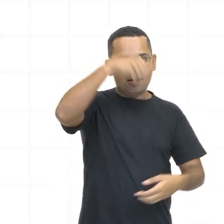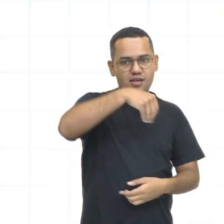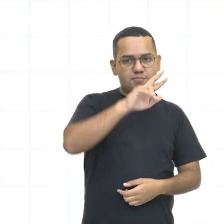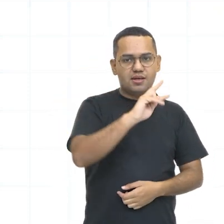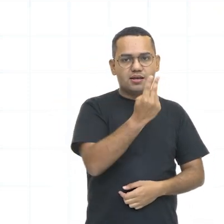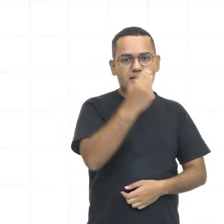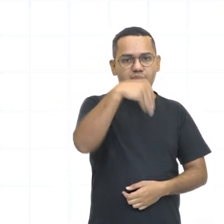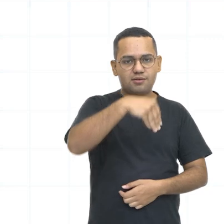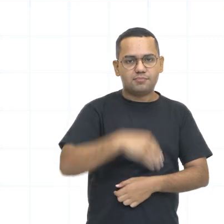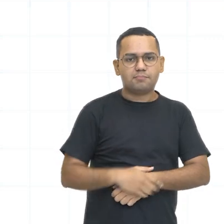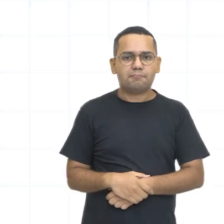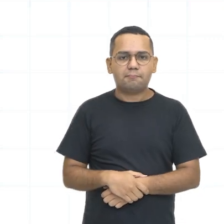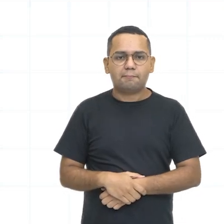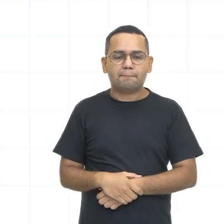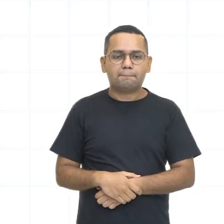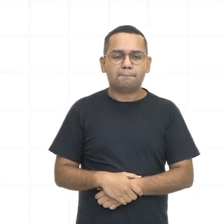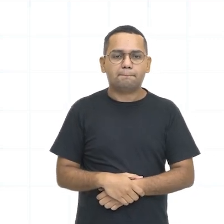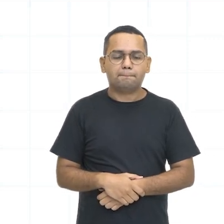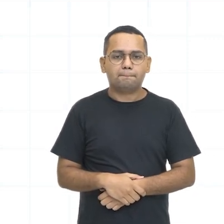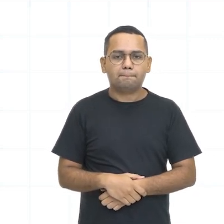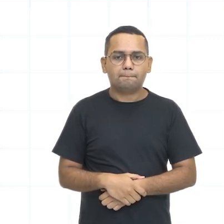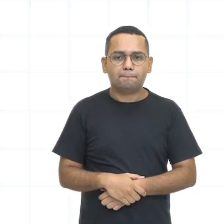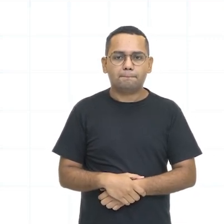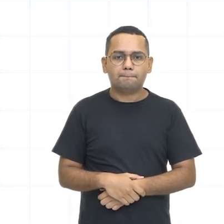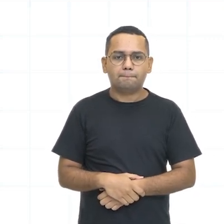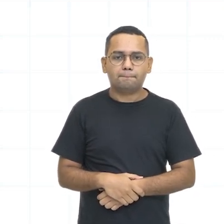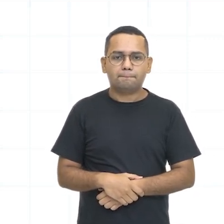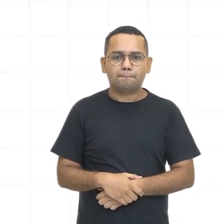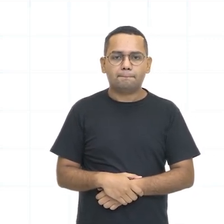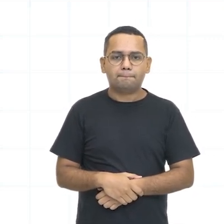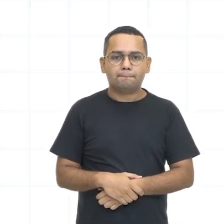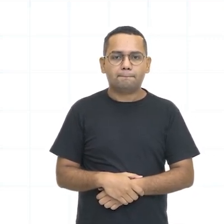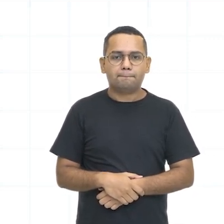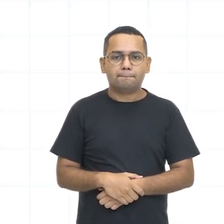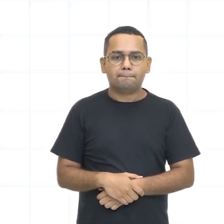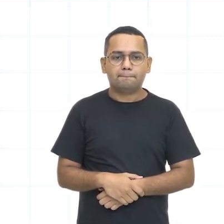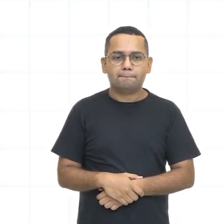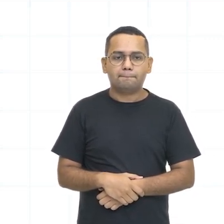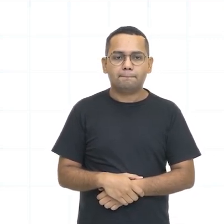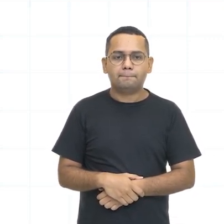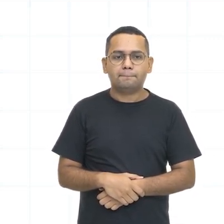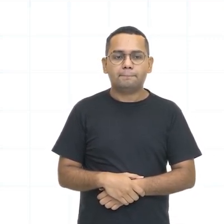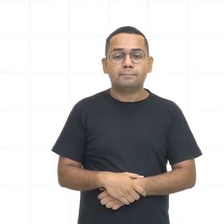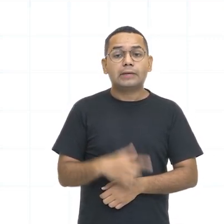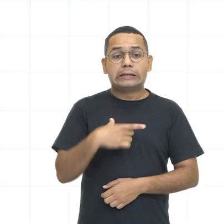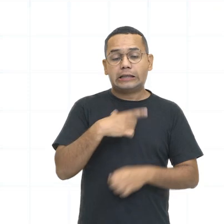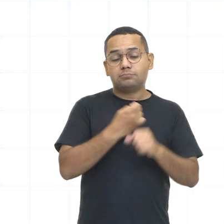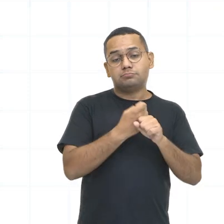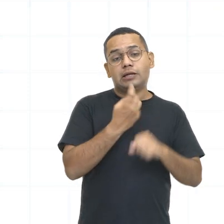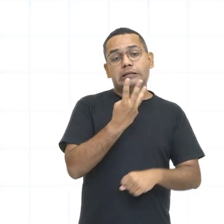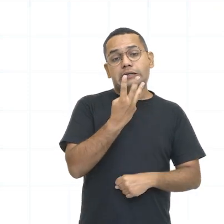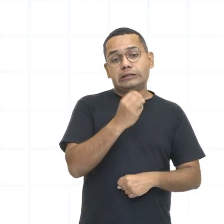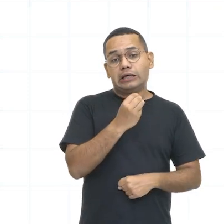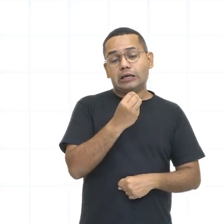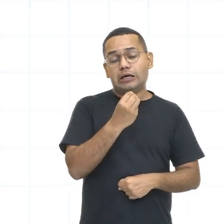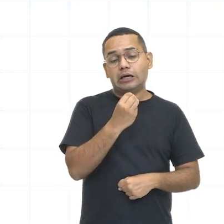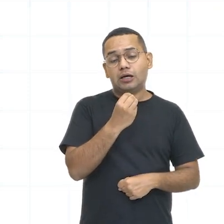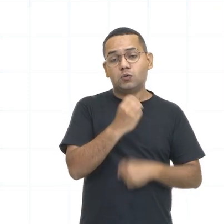a abreviação MHM, ou seja, Hip Hop Manaus, que completa 30 anos